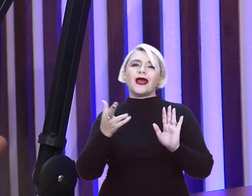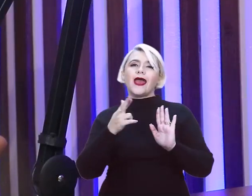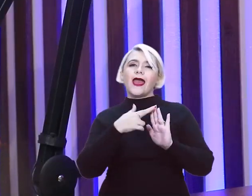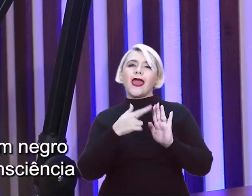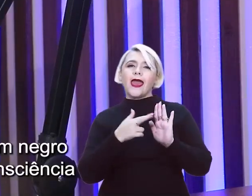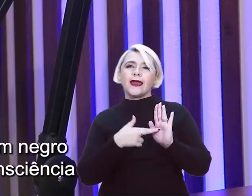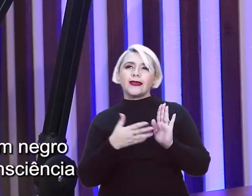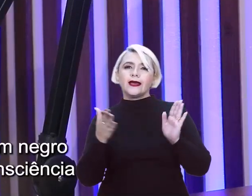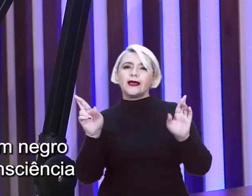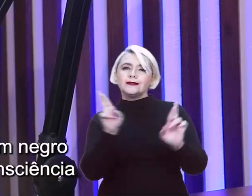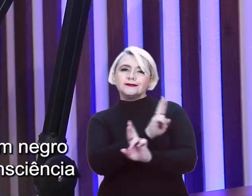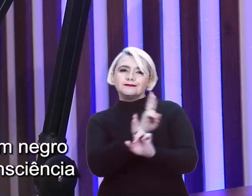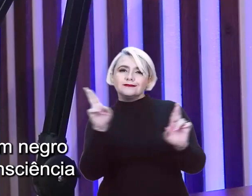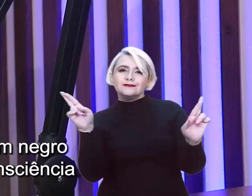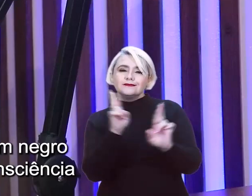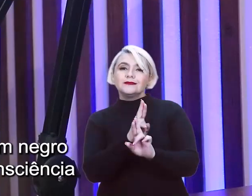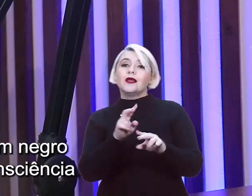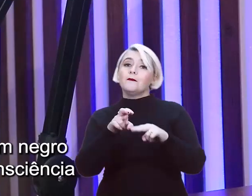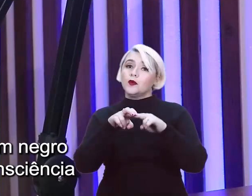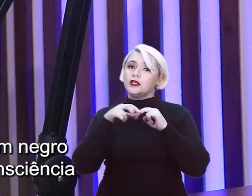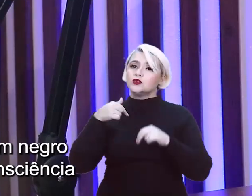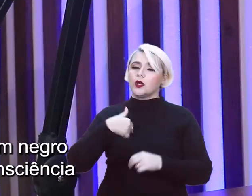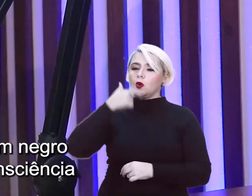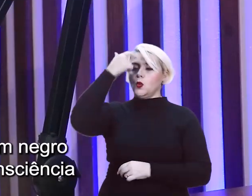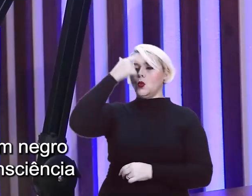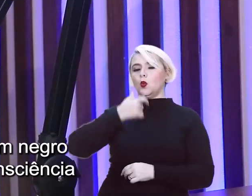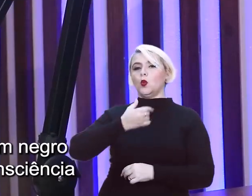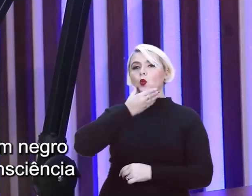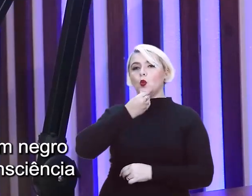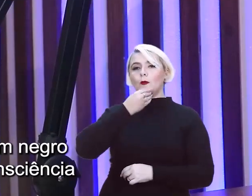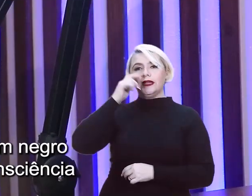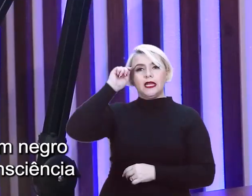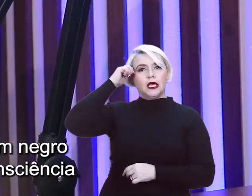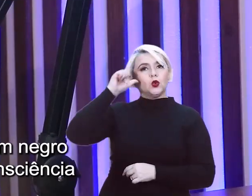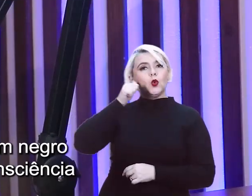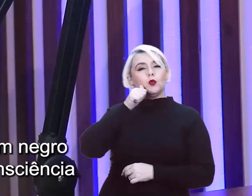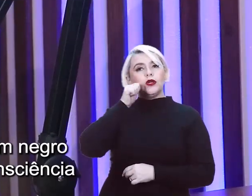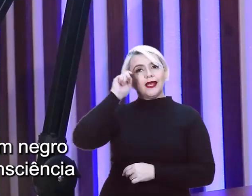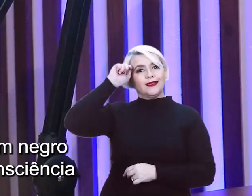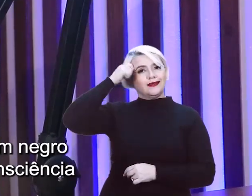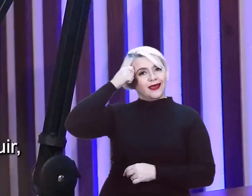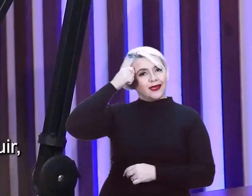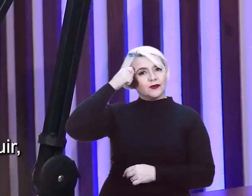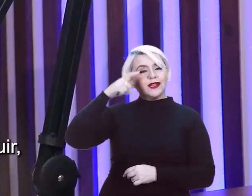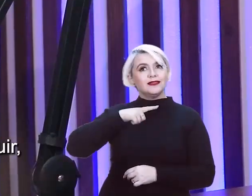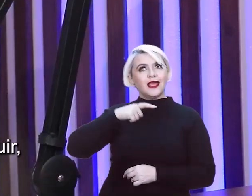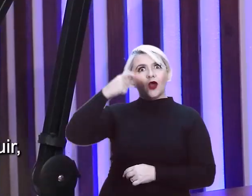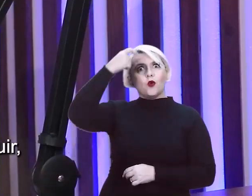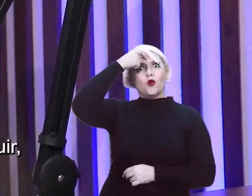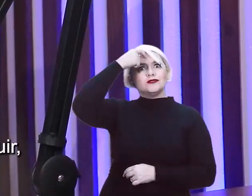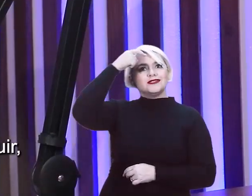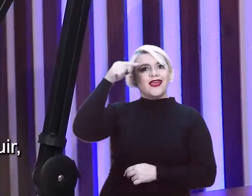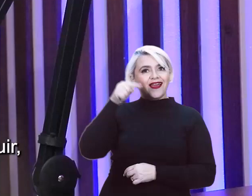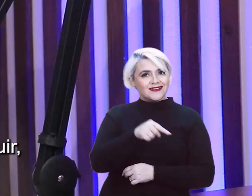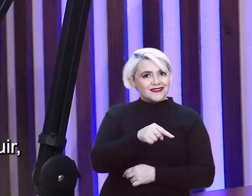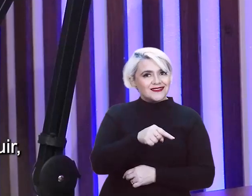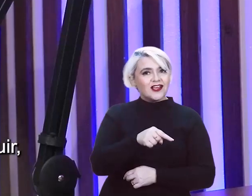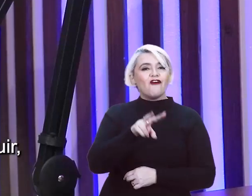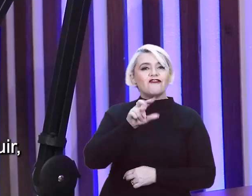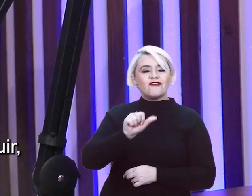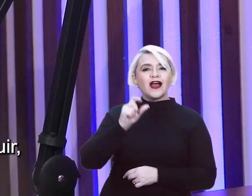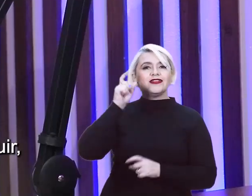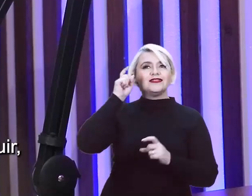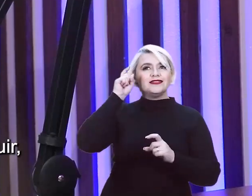trato. Por isso mesmo, quando eu, homem negro, ou uma mulher negra, tomamos consciência disso, nós vamos